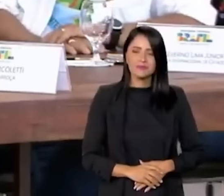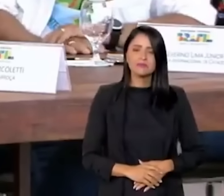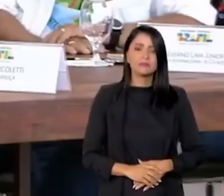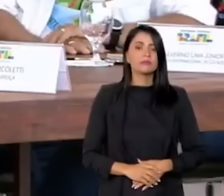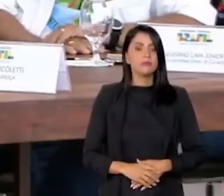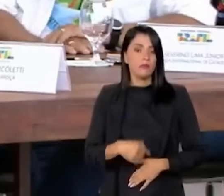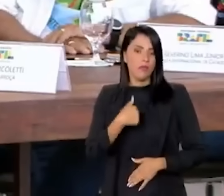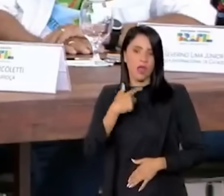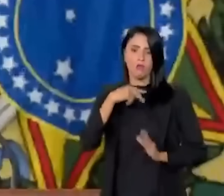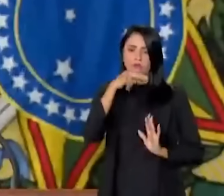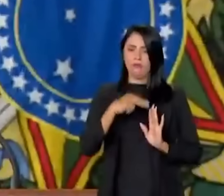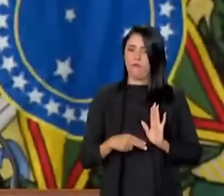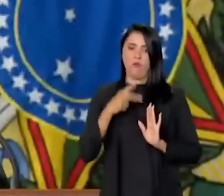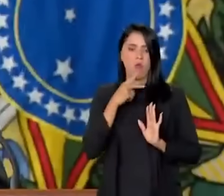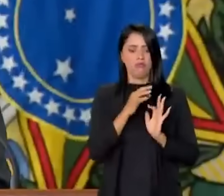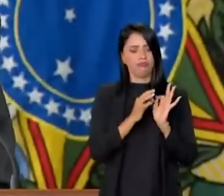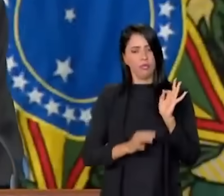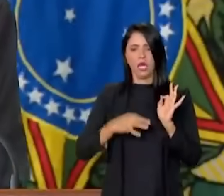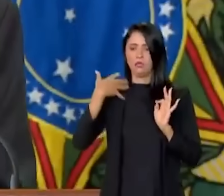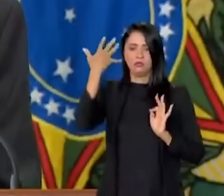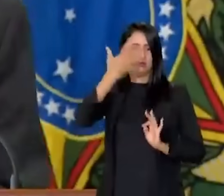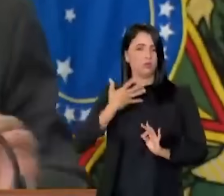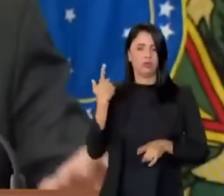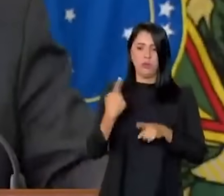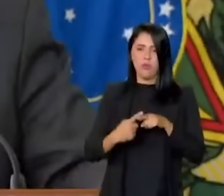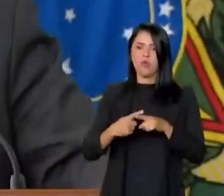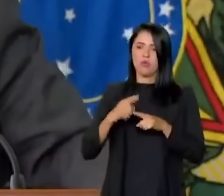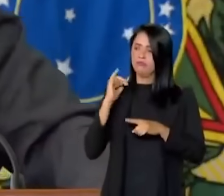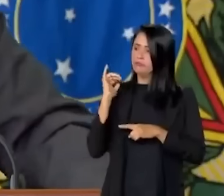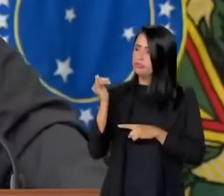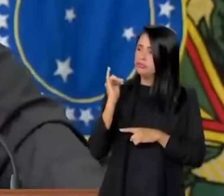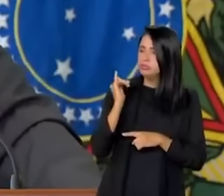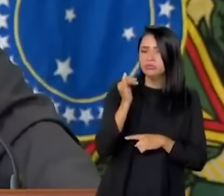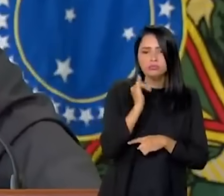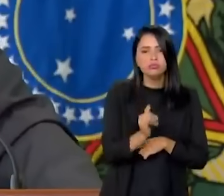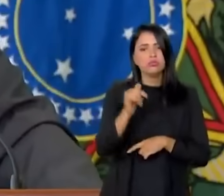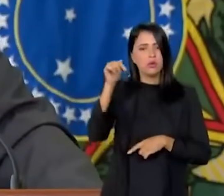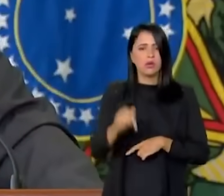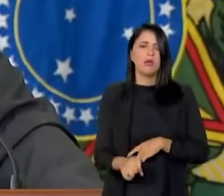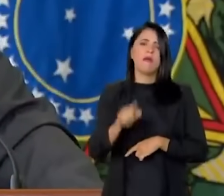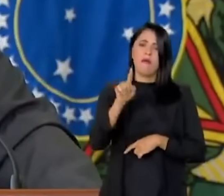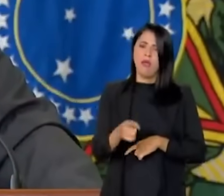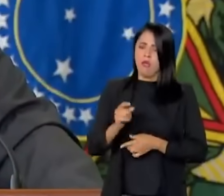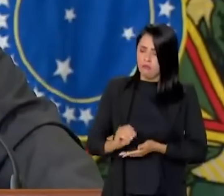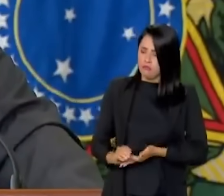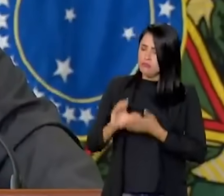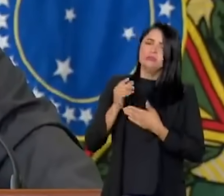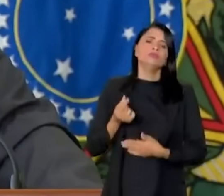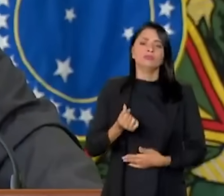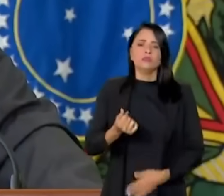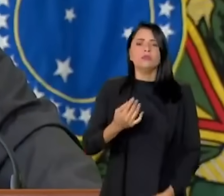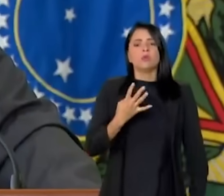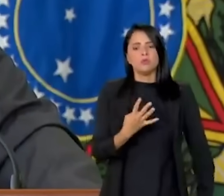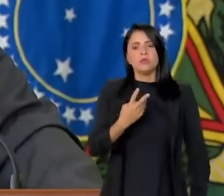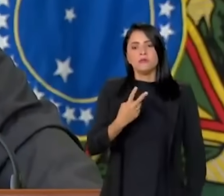Eu não vou ler meu discurso, porque o que foi anunciado aqui é muito dinheiro. É